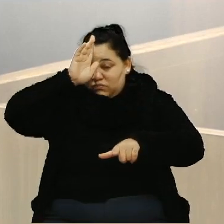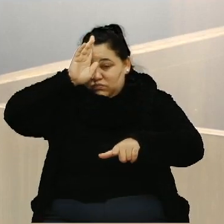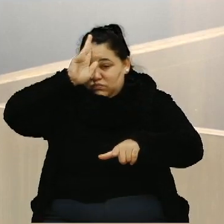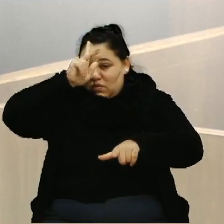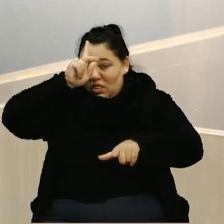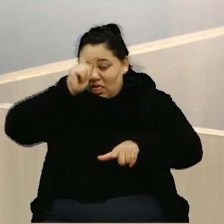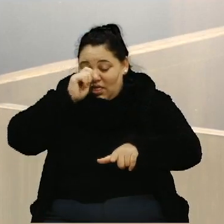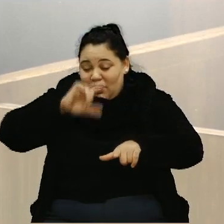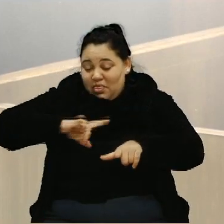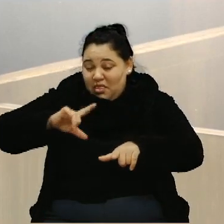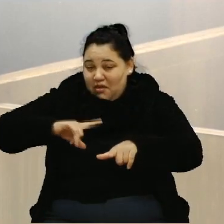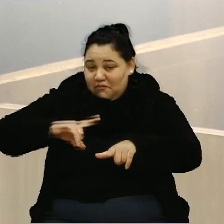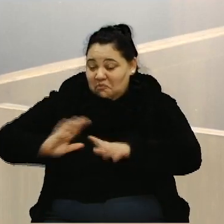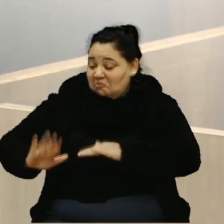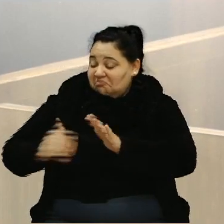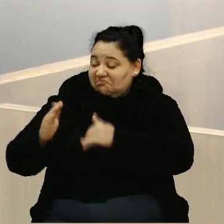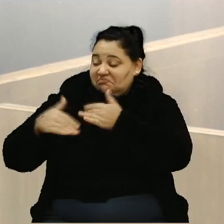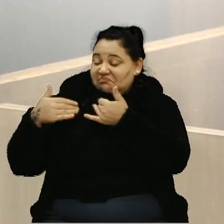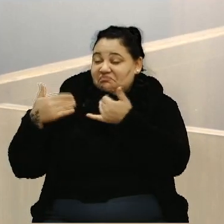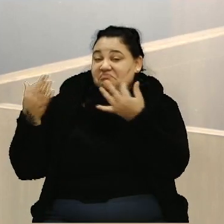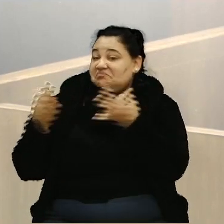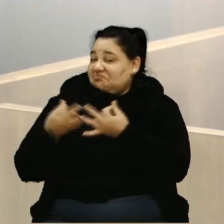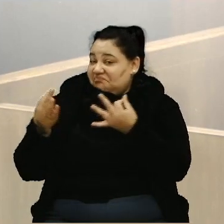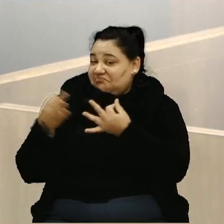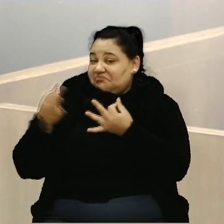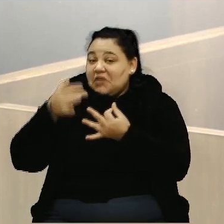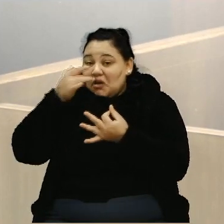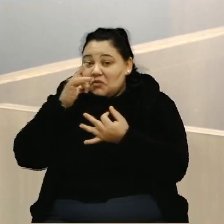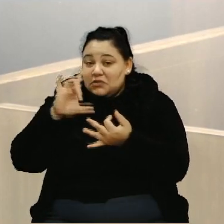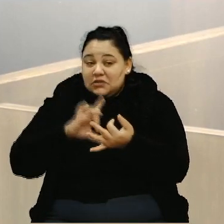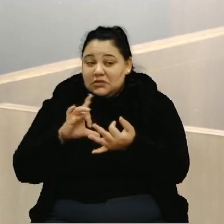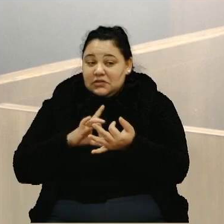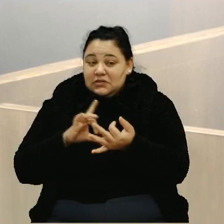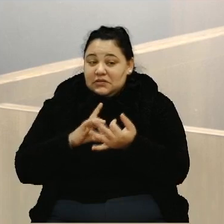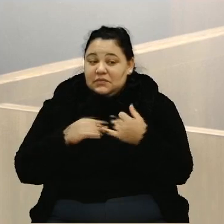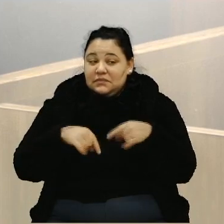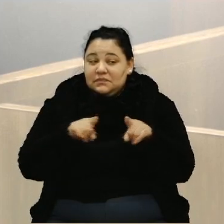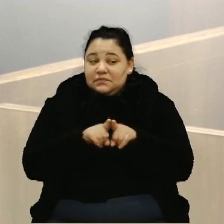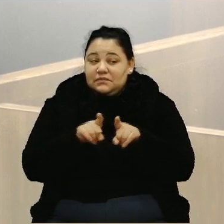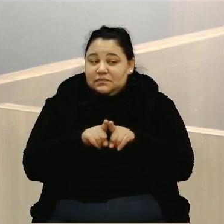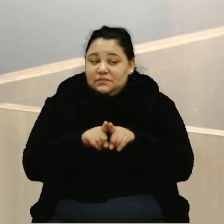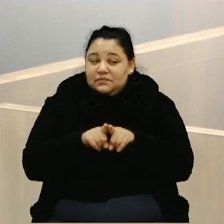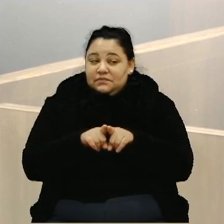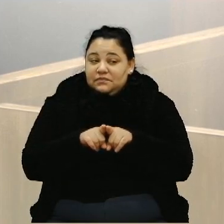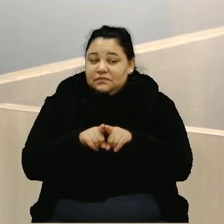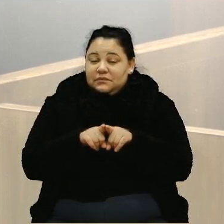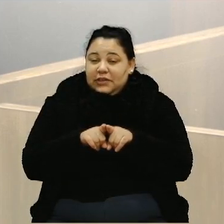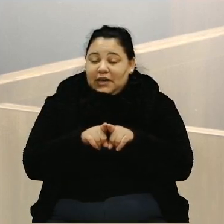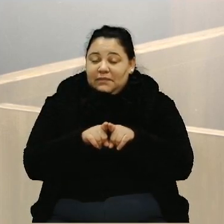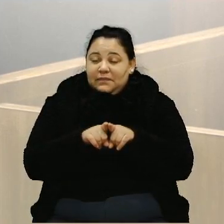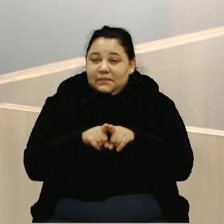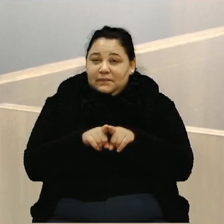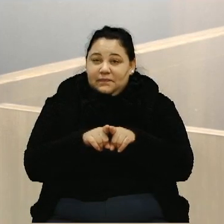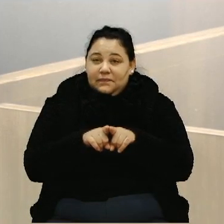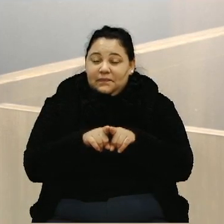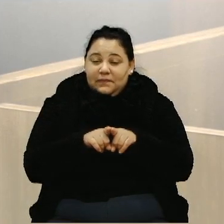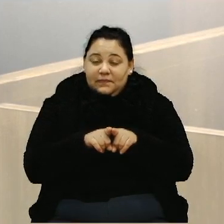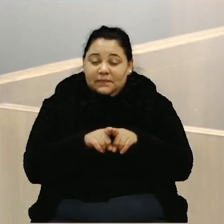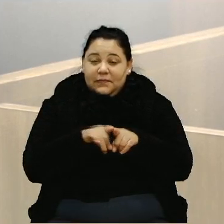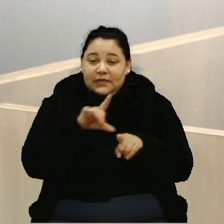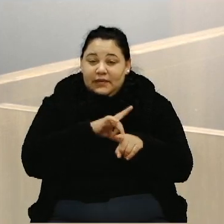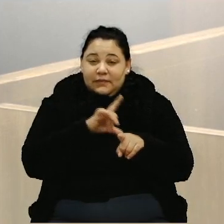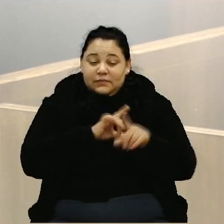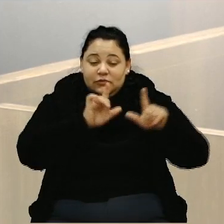ampla modernização para garantir maior biossegurança nos aviários. A granja é composta por 2 aviários, sendo